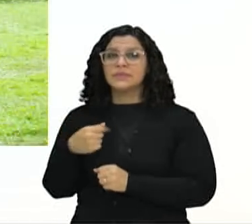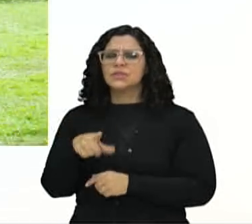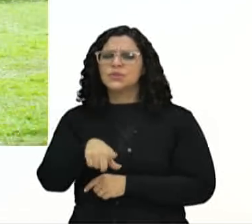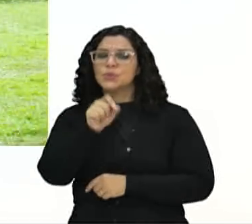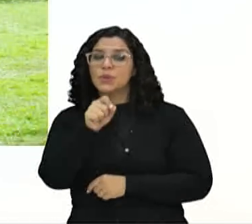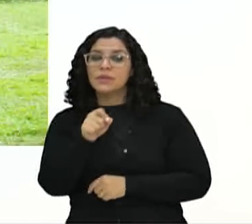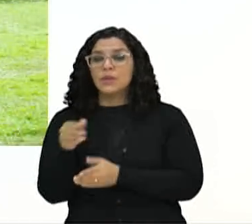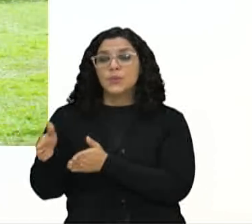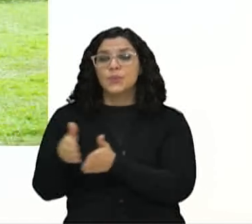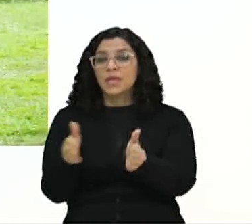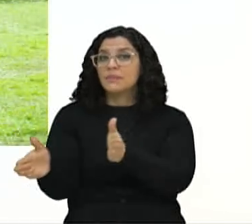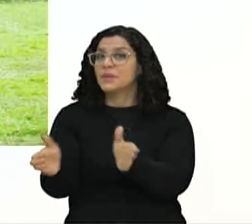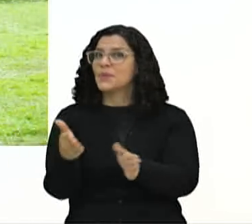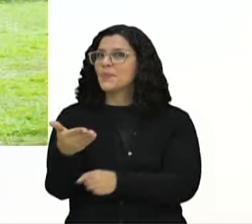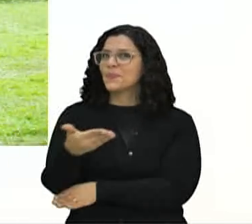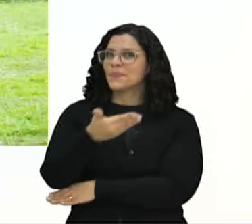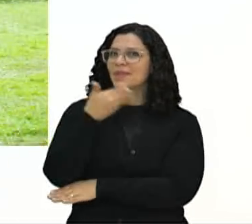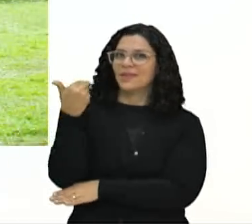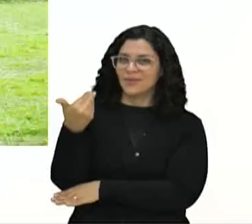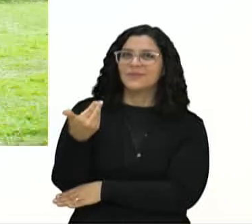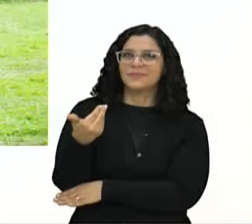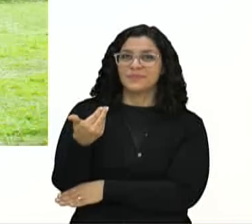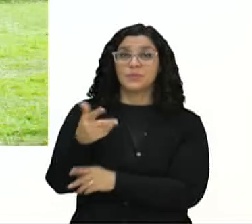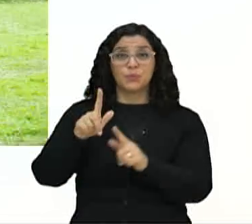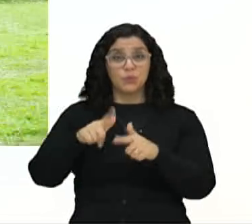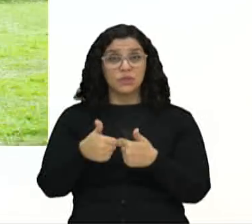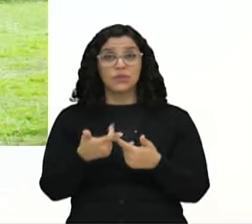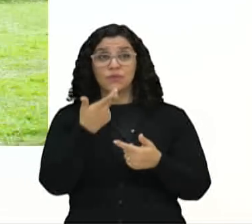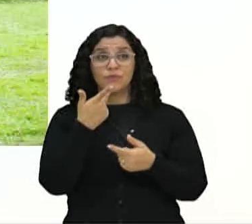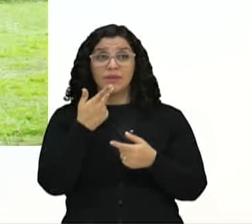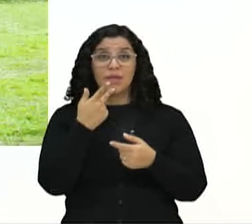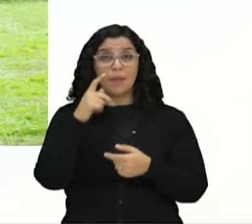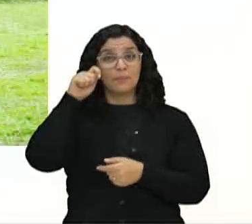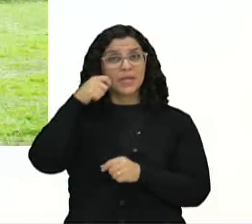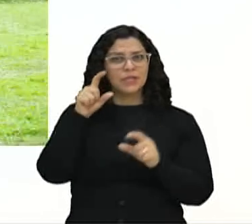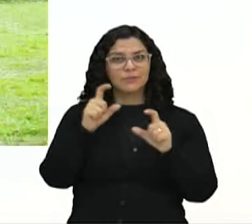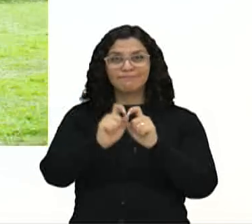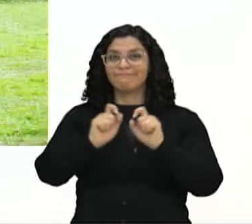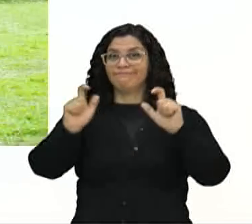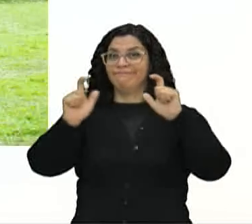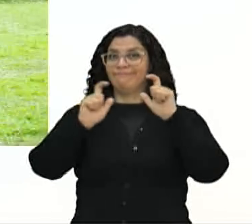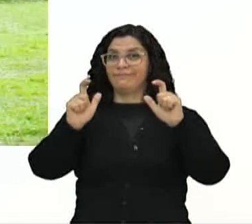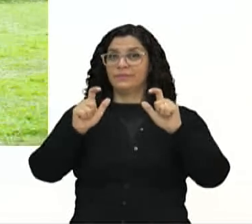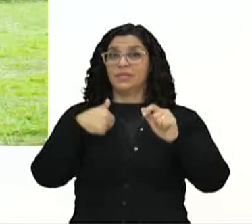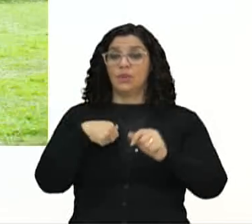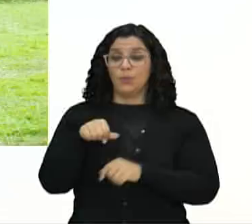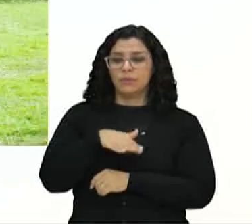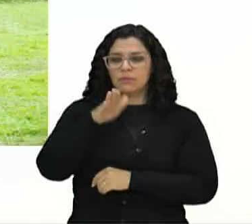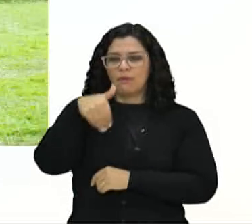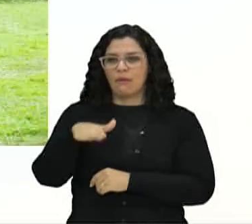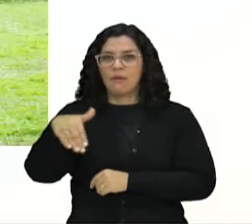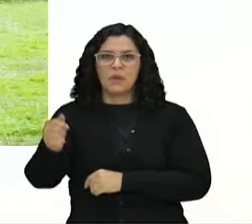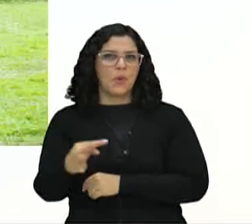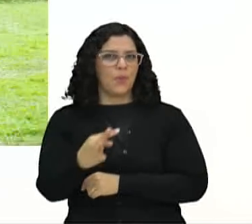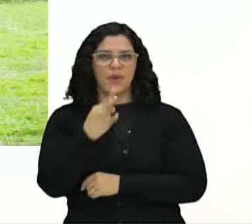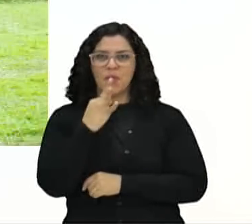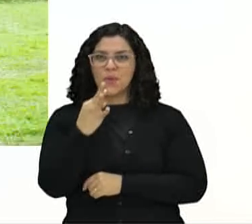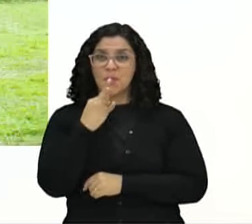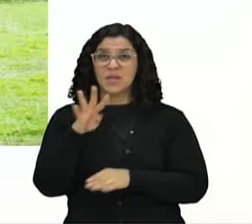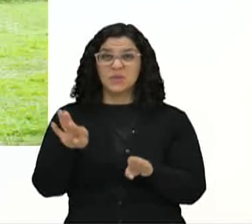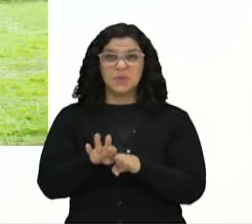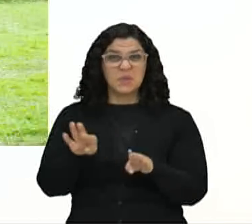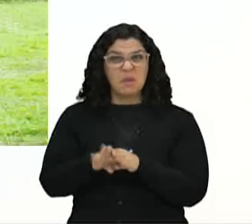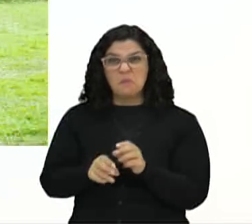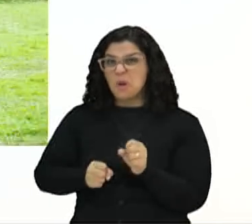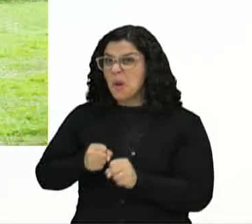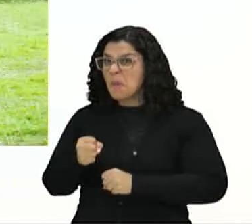melhor rota. Isso é o mais importante, por isso que a Prof colocou em negrito. Através de terreno desconhecido, numa luta